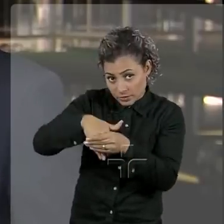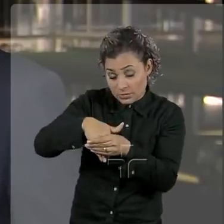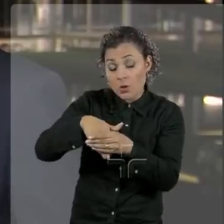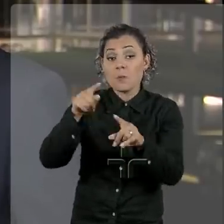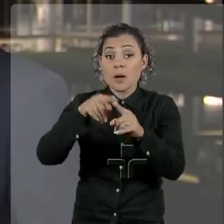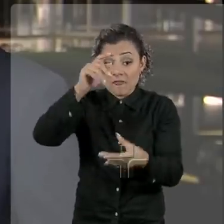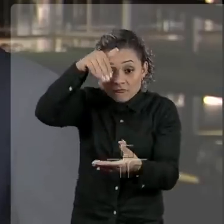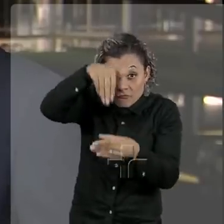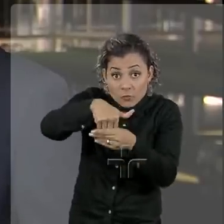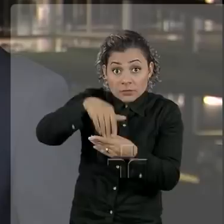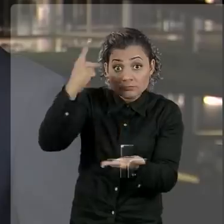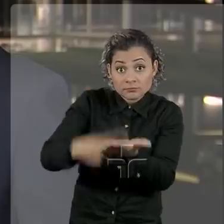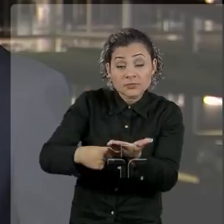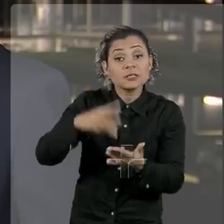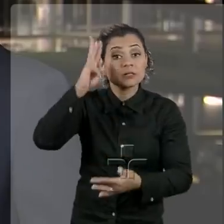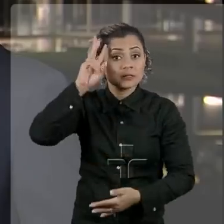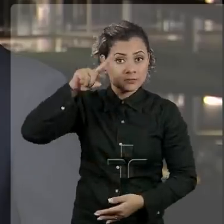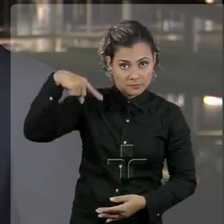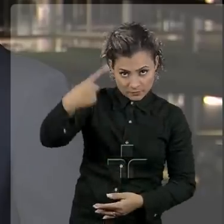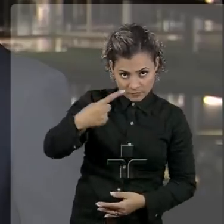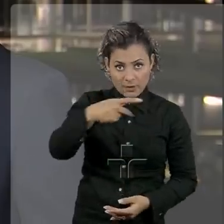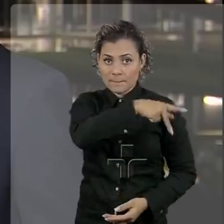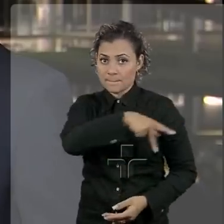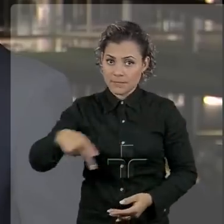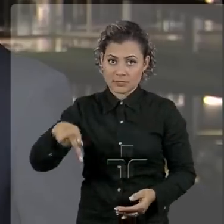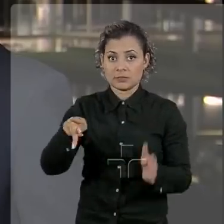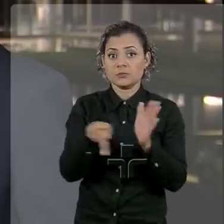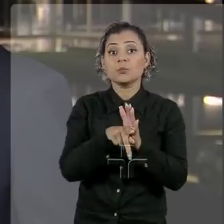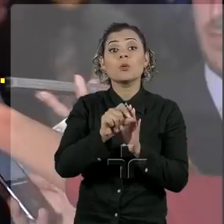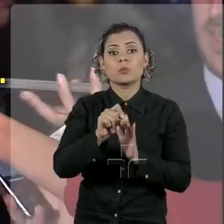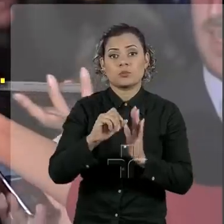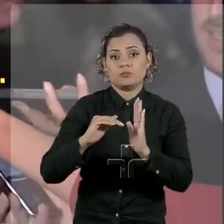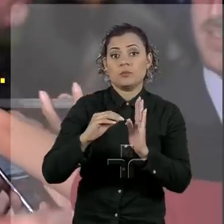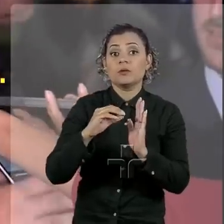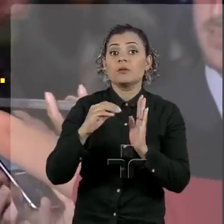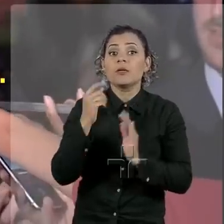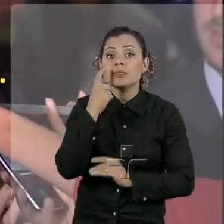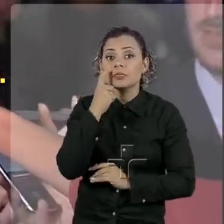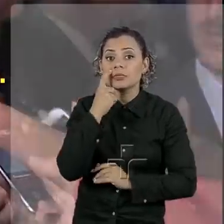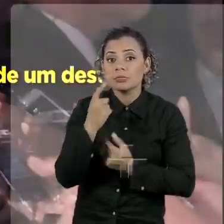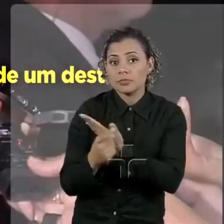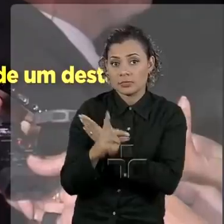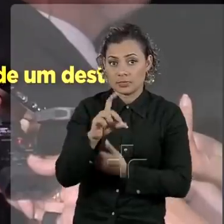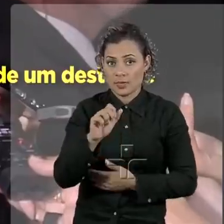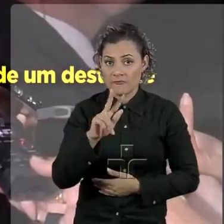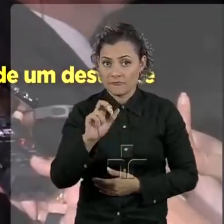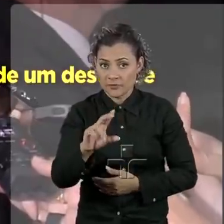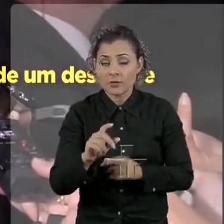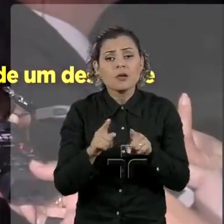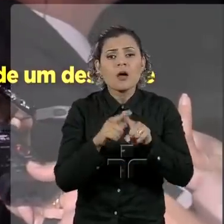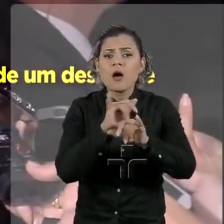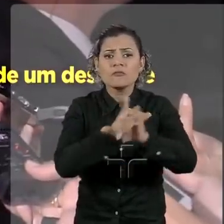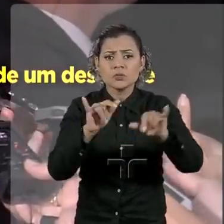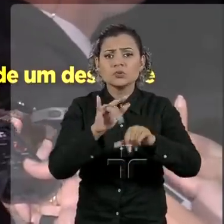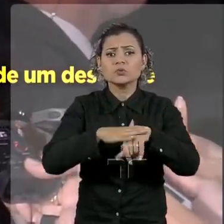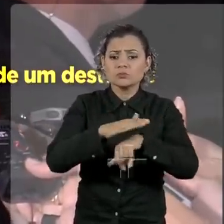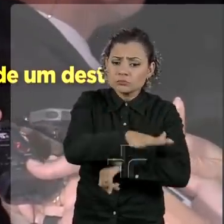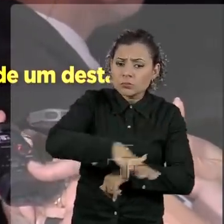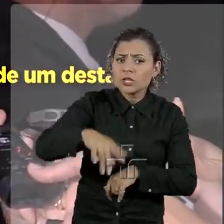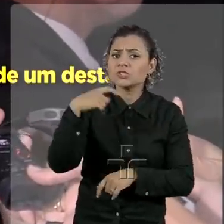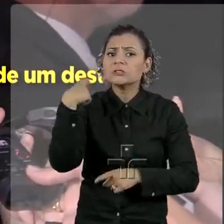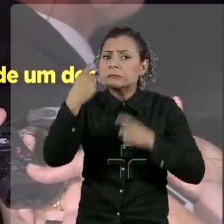foi marcada para a próxima terça-feira pelo presidente Davi Alcolumbre. Estou preocupado com o tempo e a gente acaba correndo um